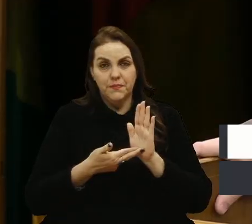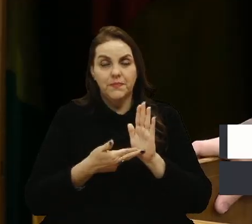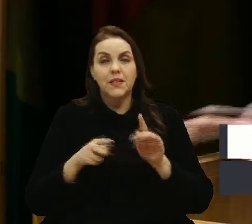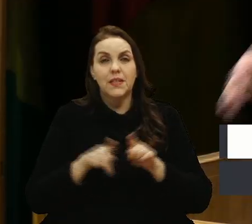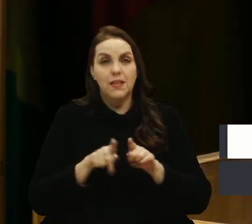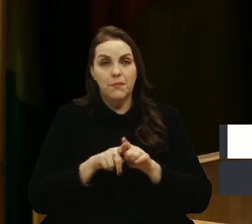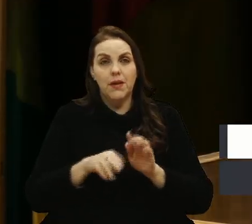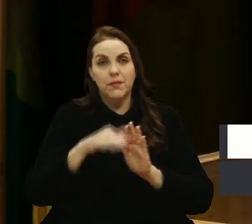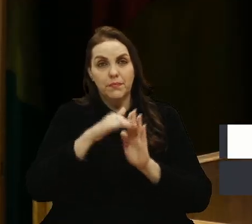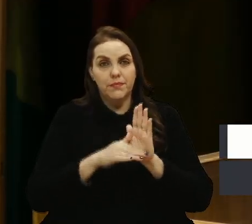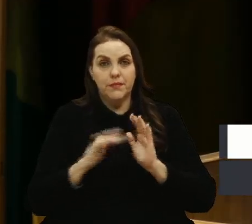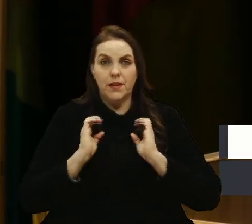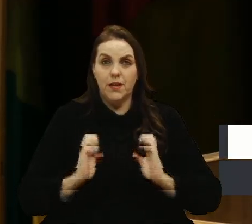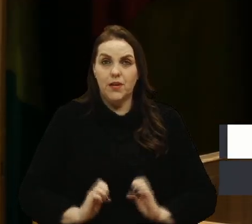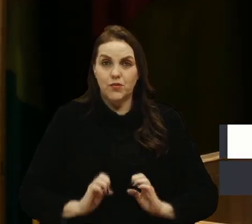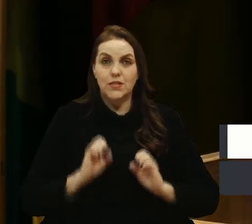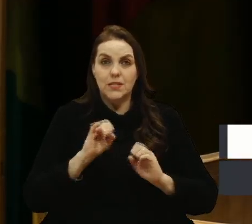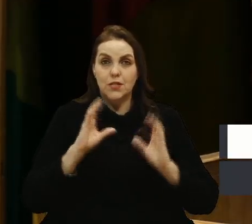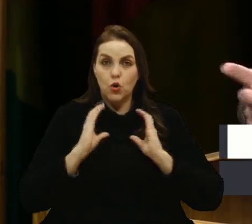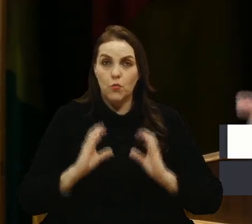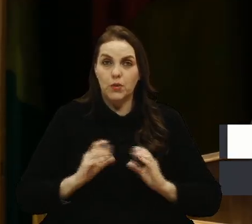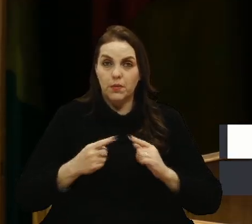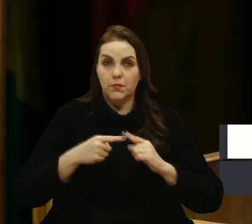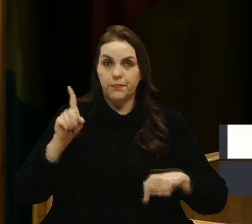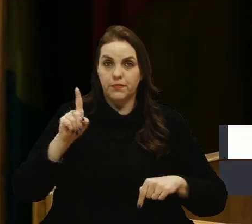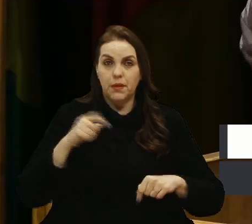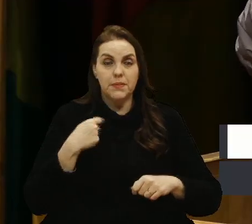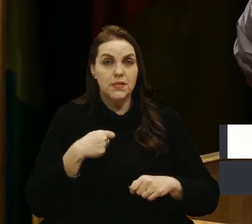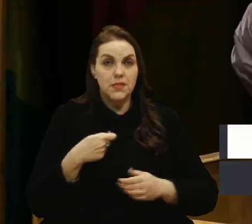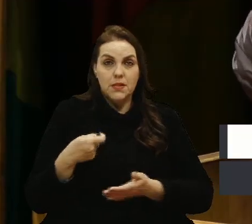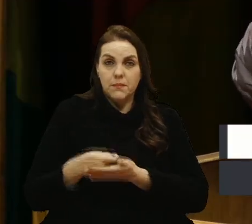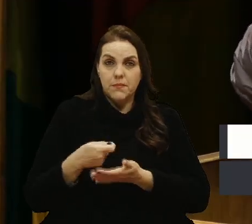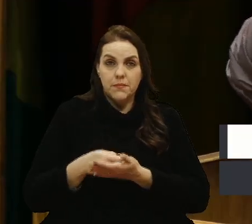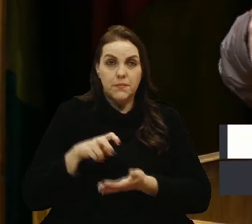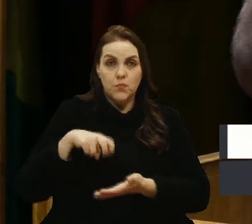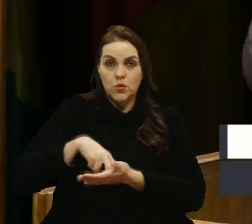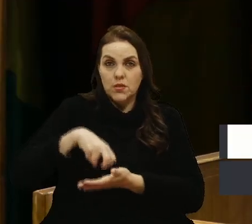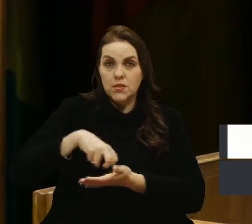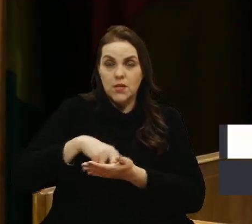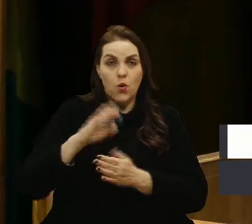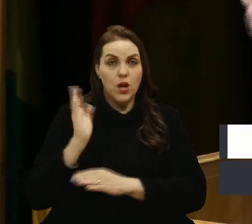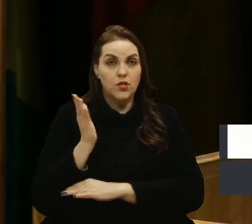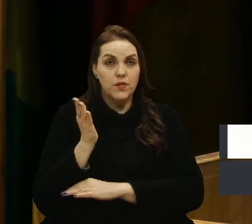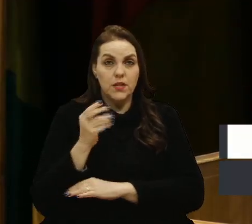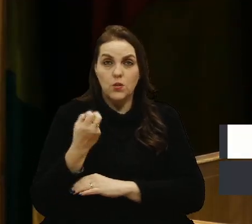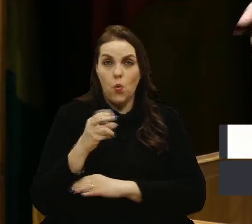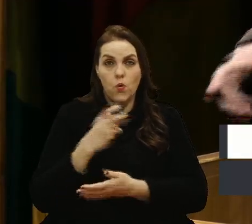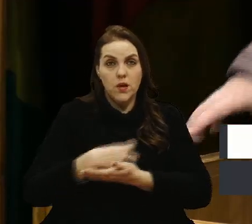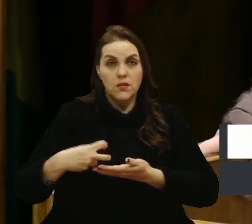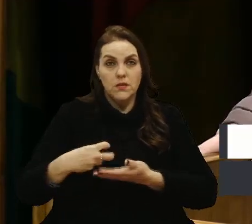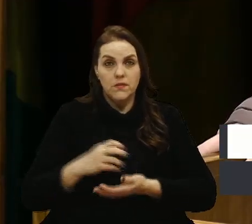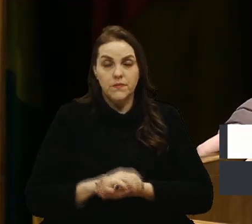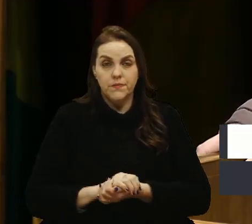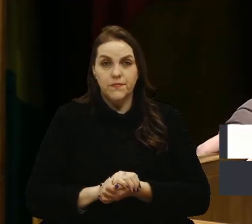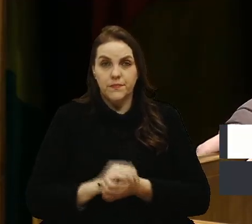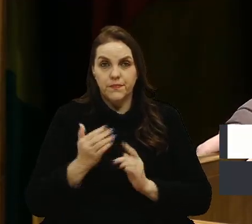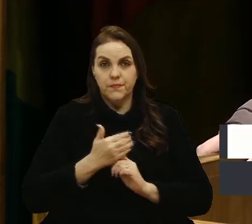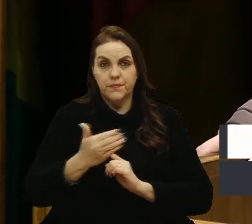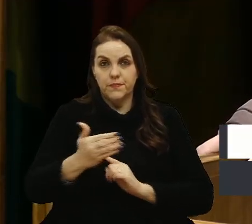que determina que uma conduta indecorosa necessariamente deve ser penalizada ou advertida ou cassada através do